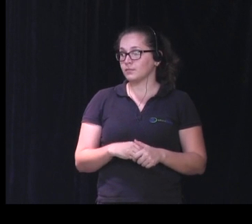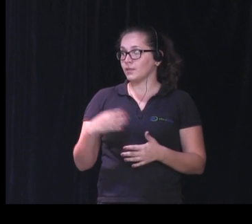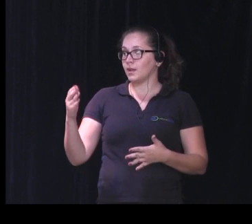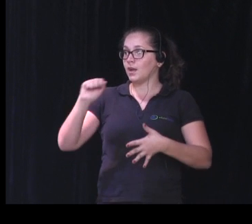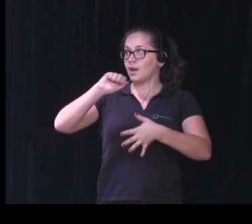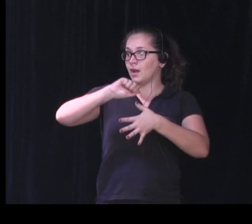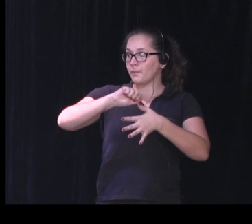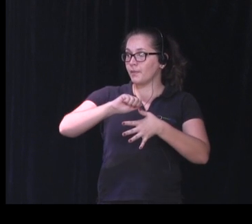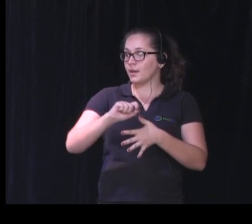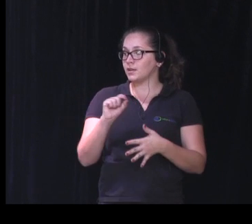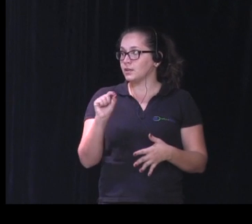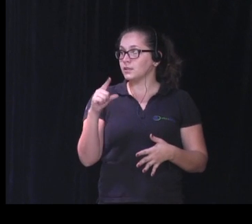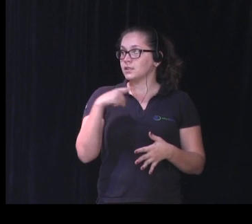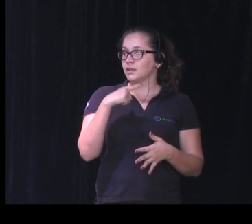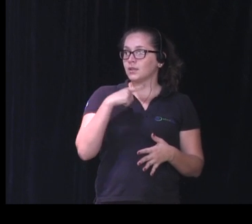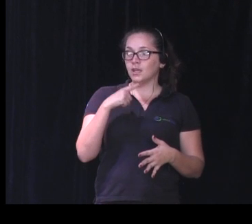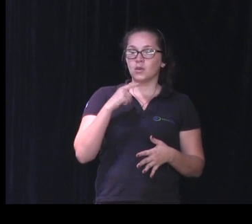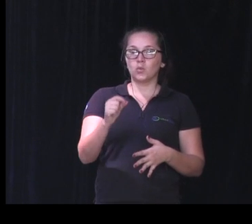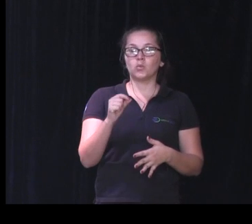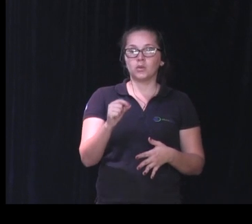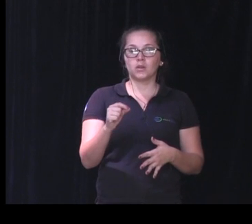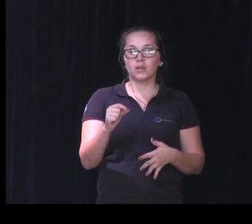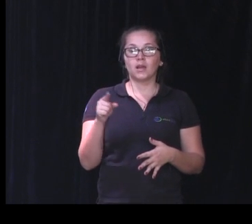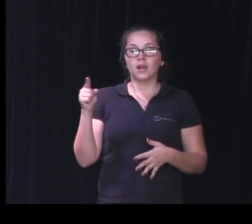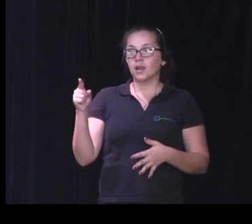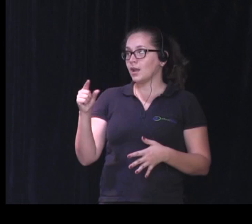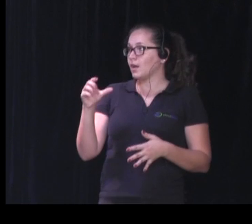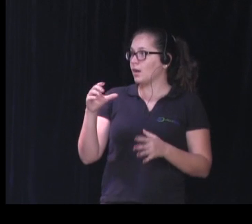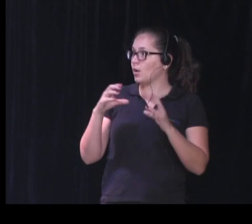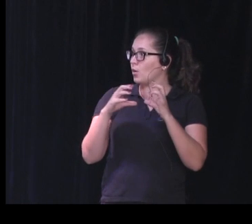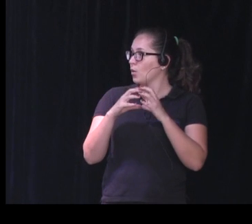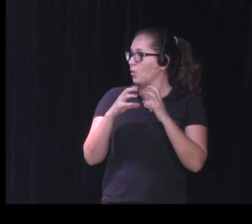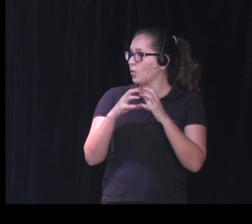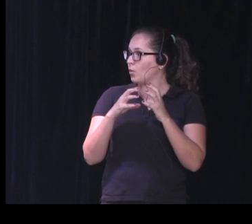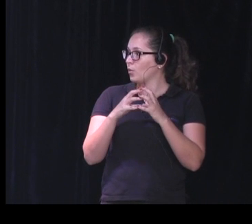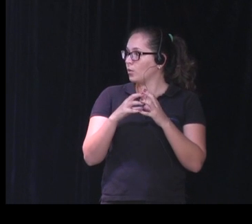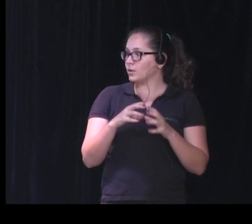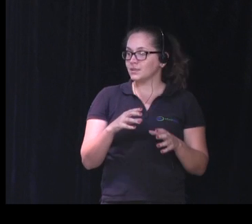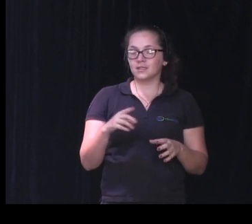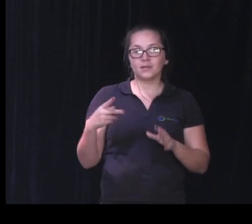na América. A América estava sob o domínio da